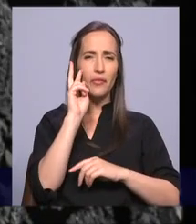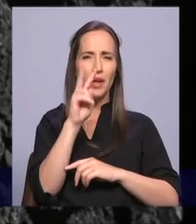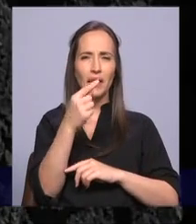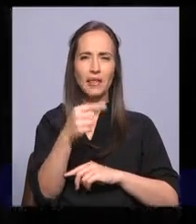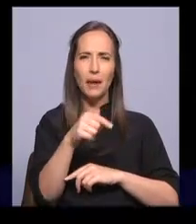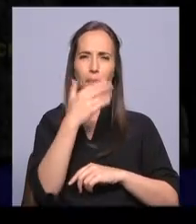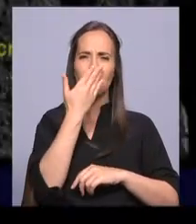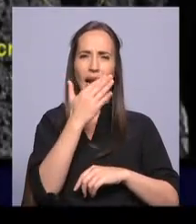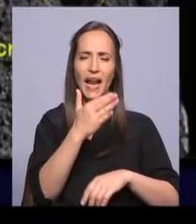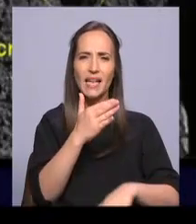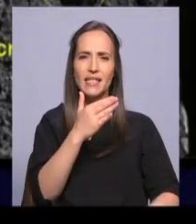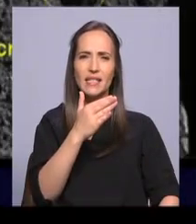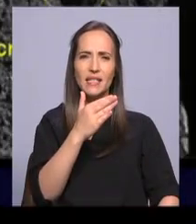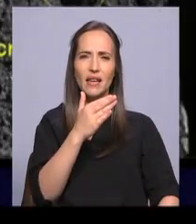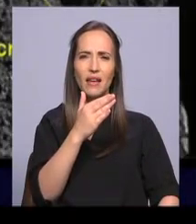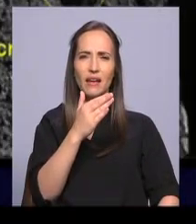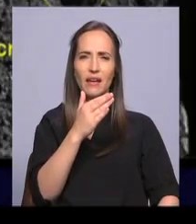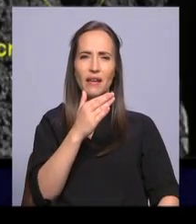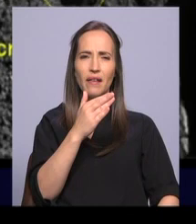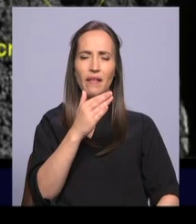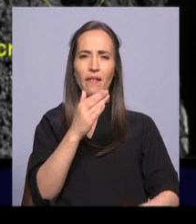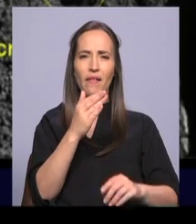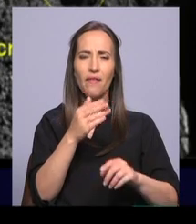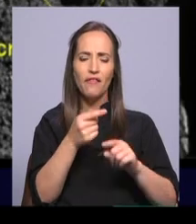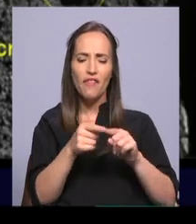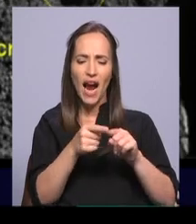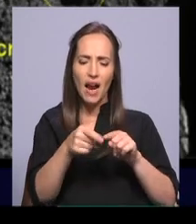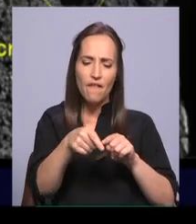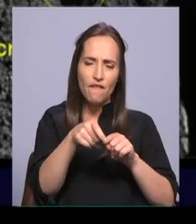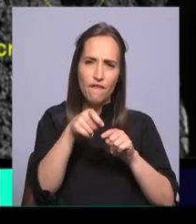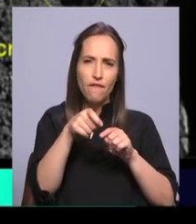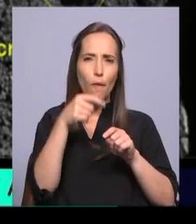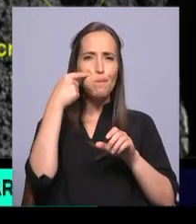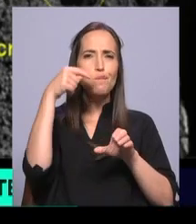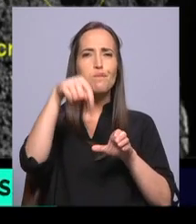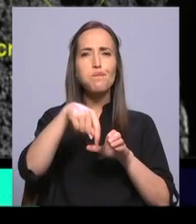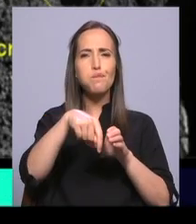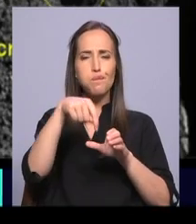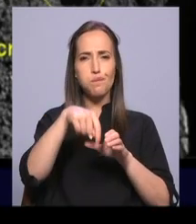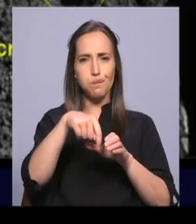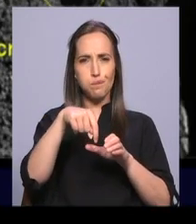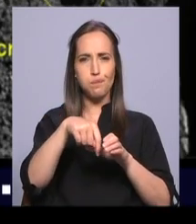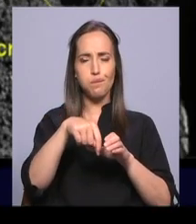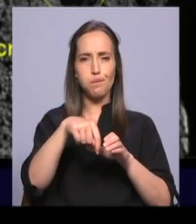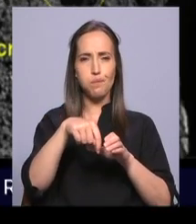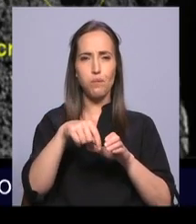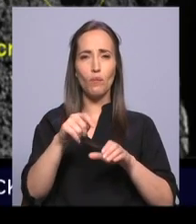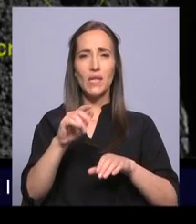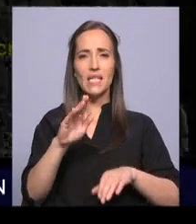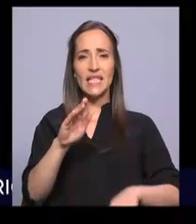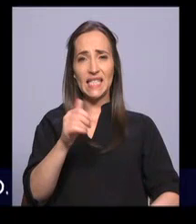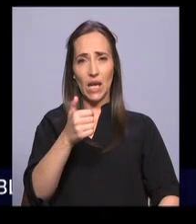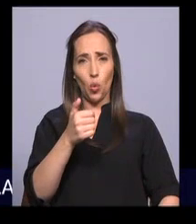de uma facazinha feita de diamante para analisar isto que nós estamos a ver, o interior, a intimidade destes 5 gramas